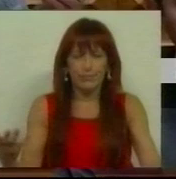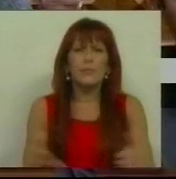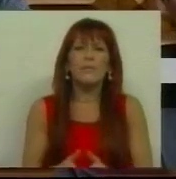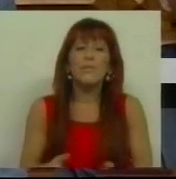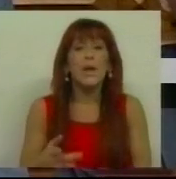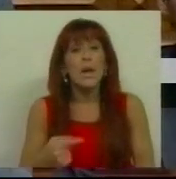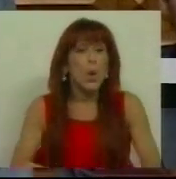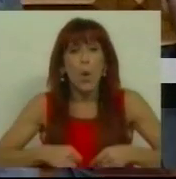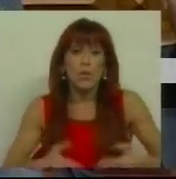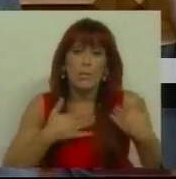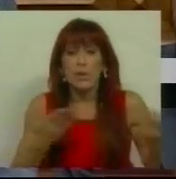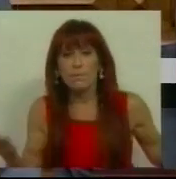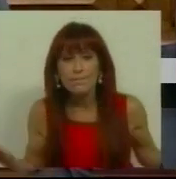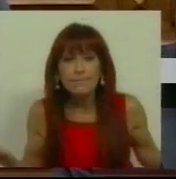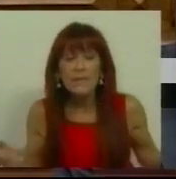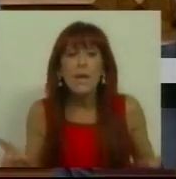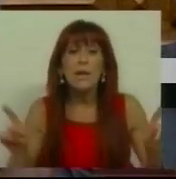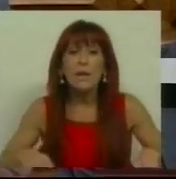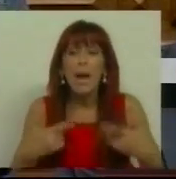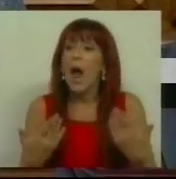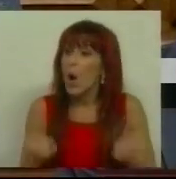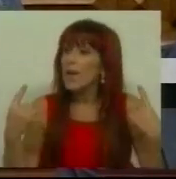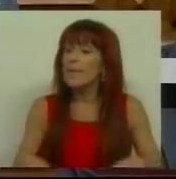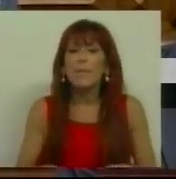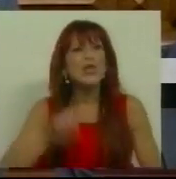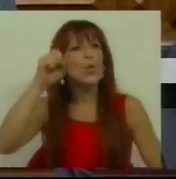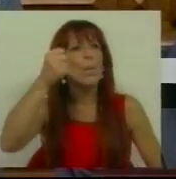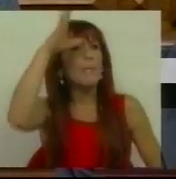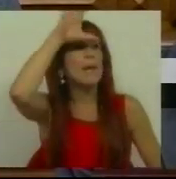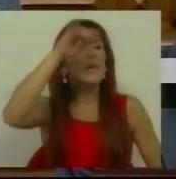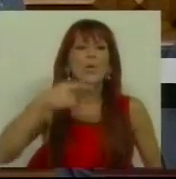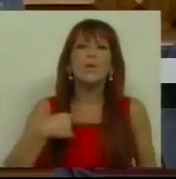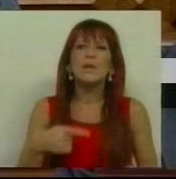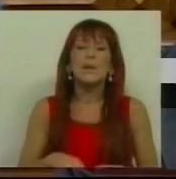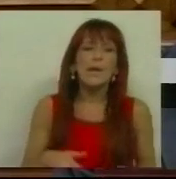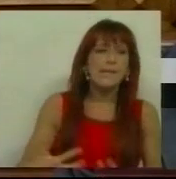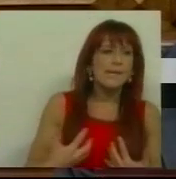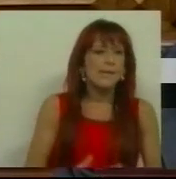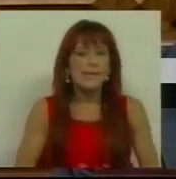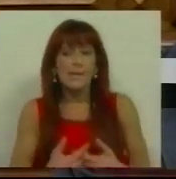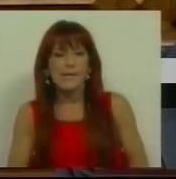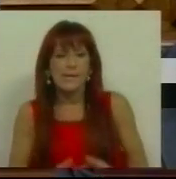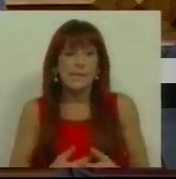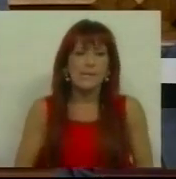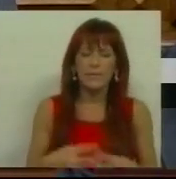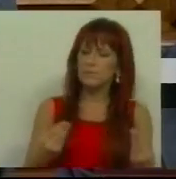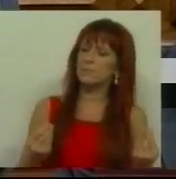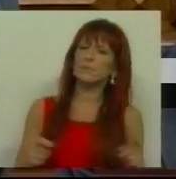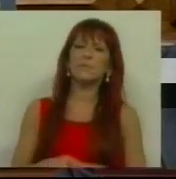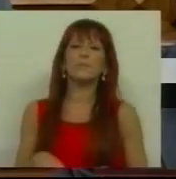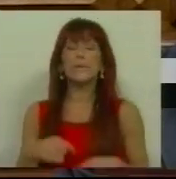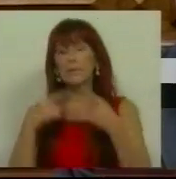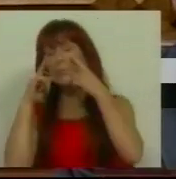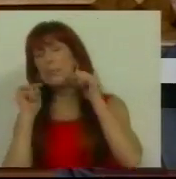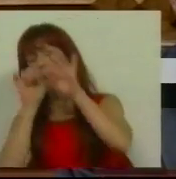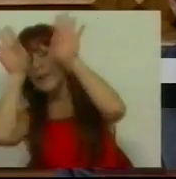E não só não assume responsabilidade, como temos agora um Primeiro-Ministro que vacila entre o estilo Calimero